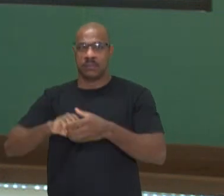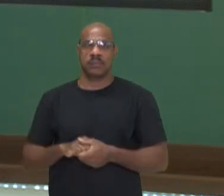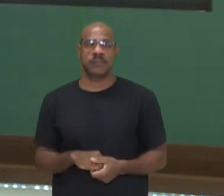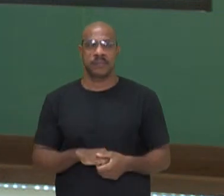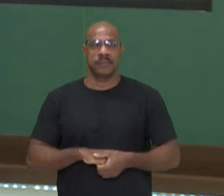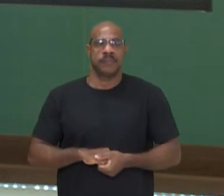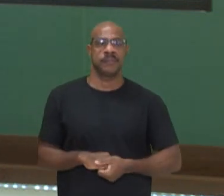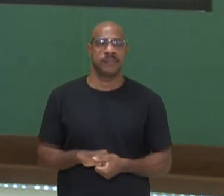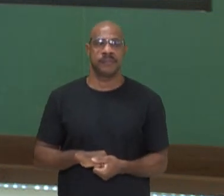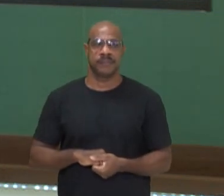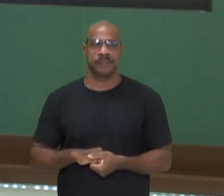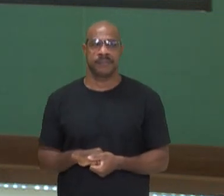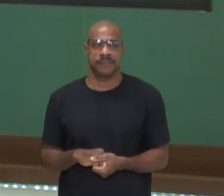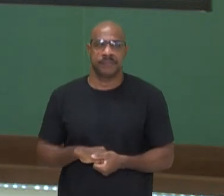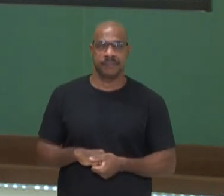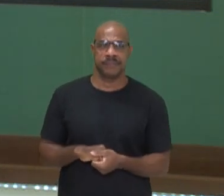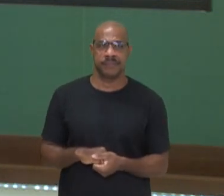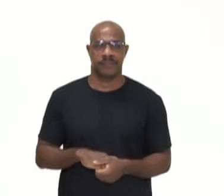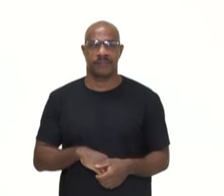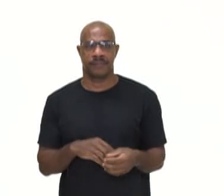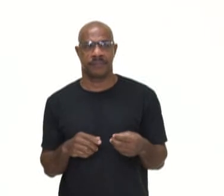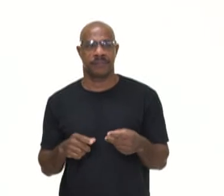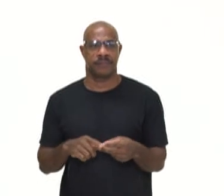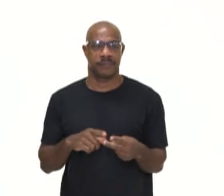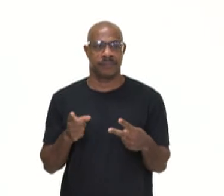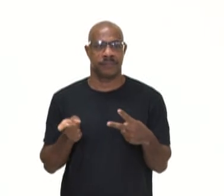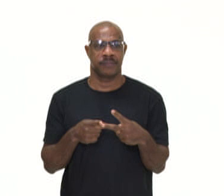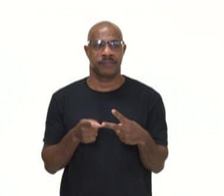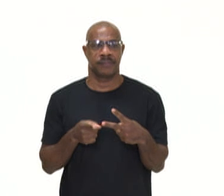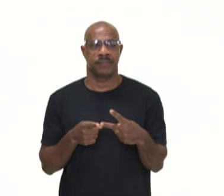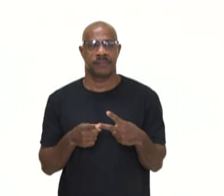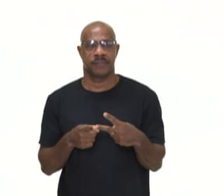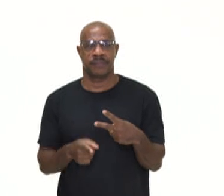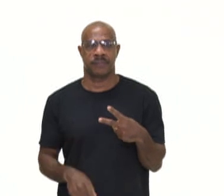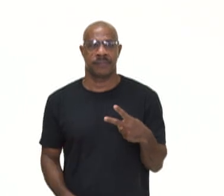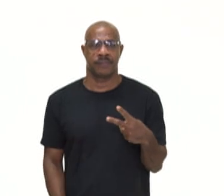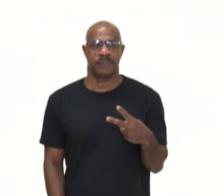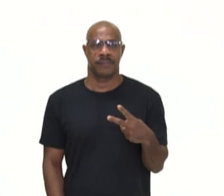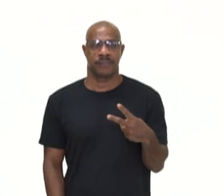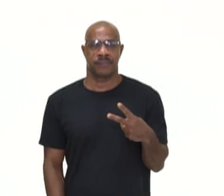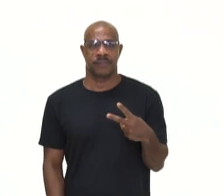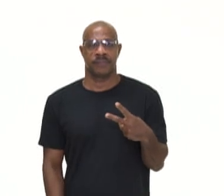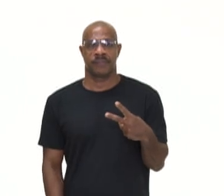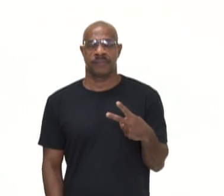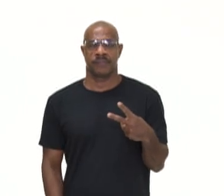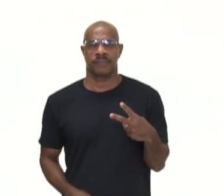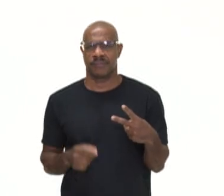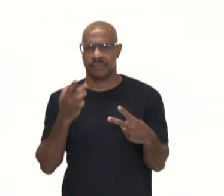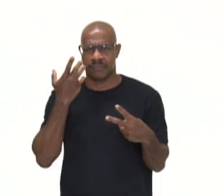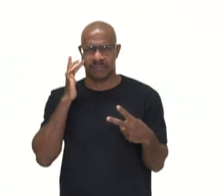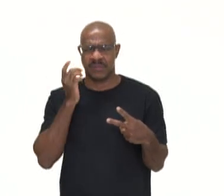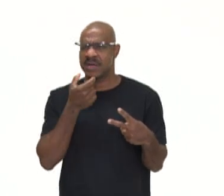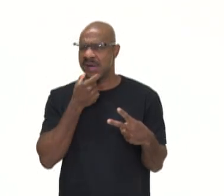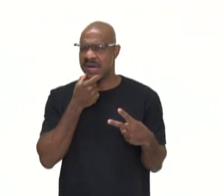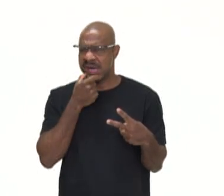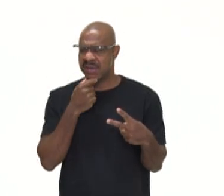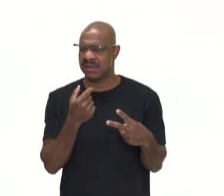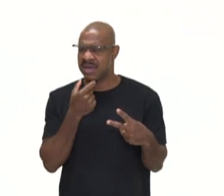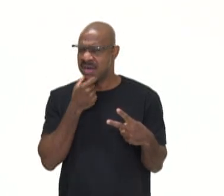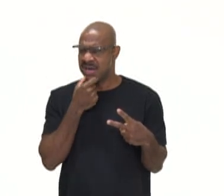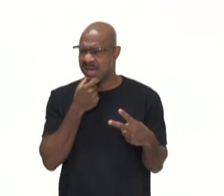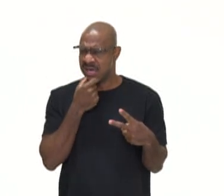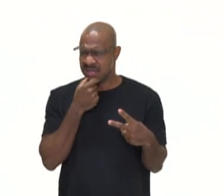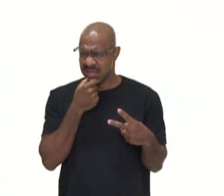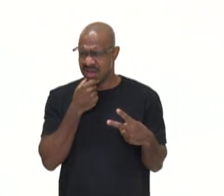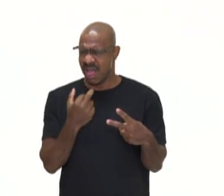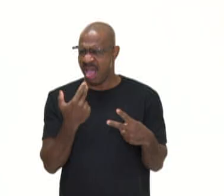don't like to study English. 2. Do you think English is a difficult language? Você acha que o inglês é uma língua difícil?